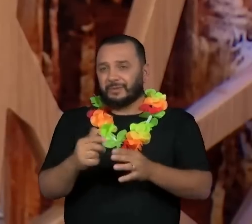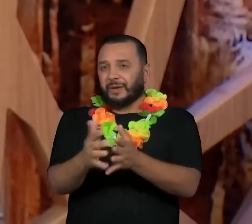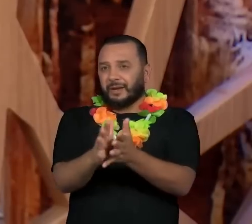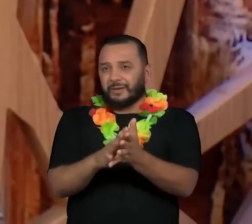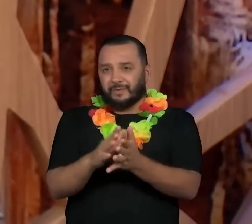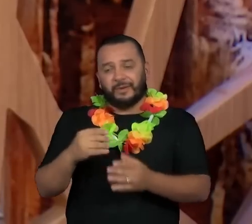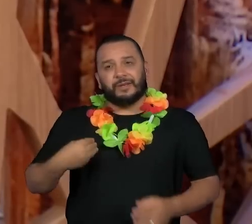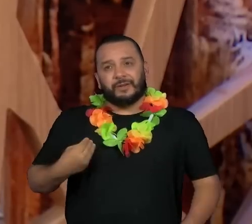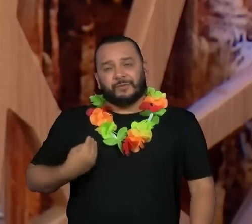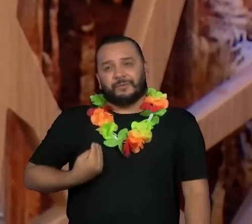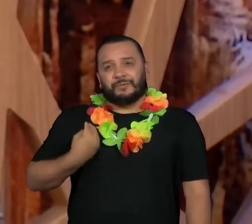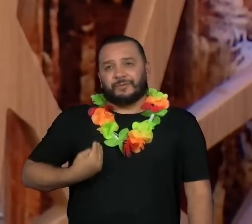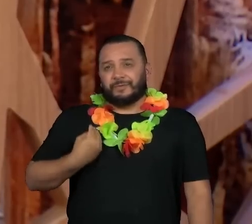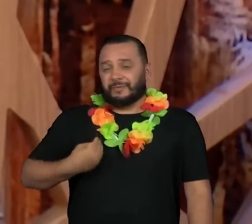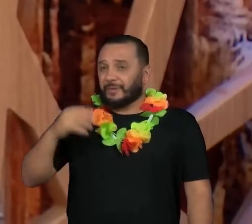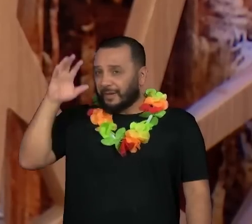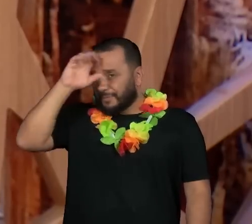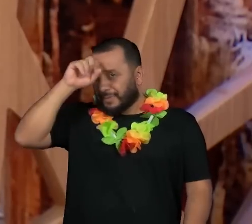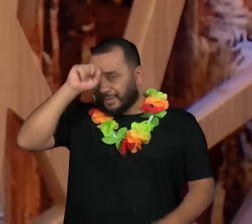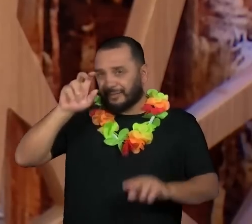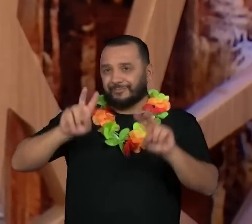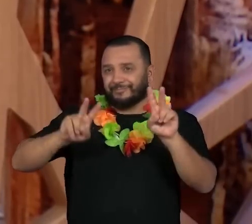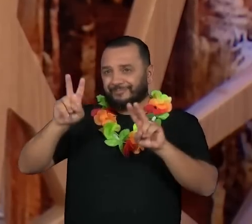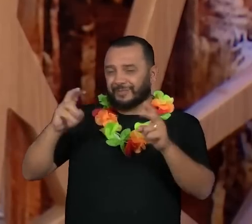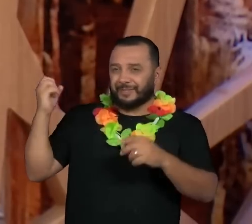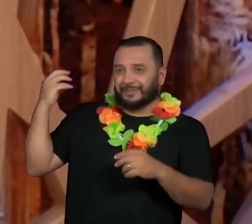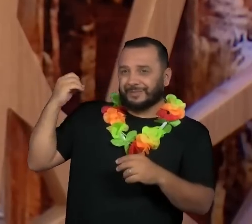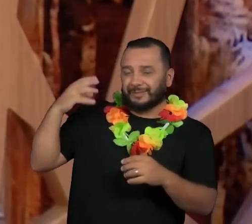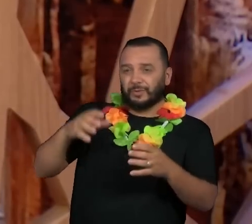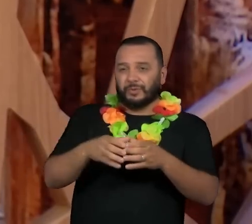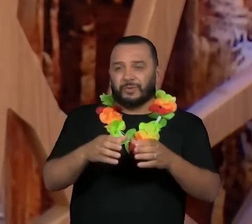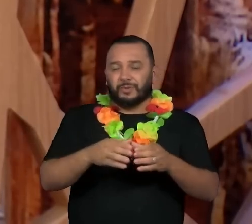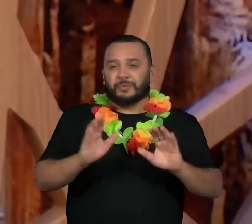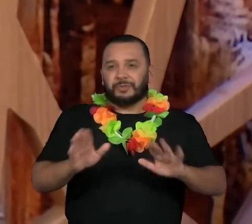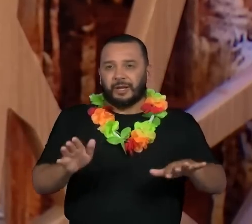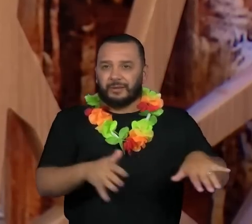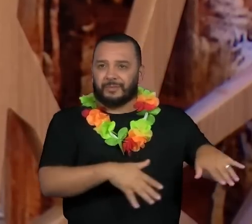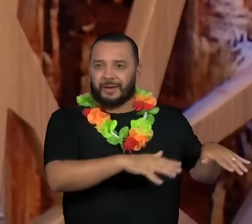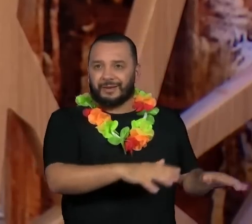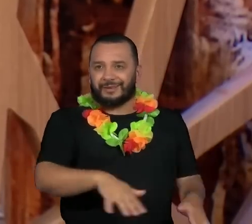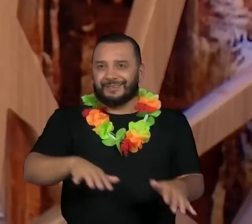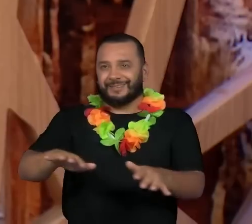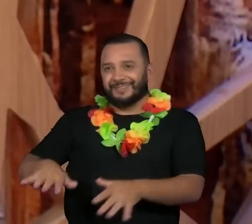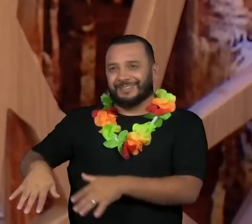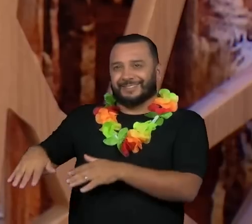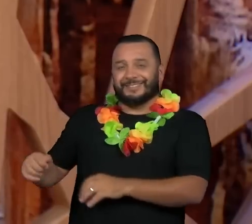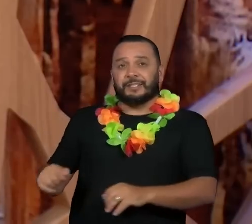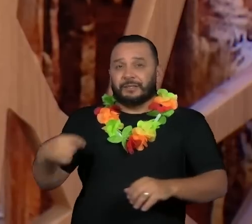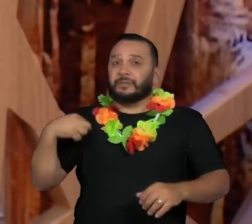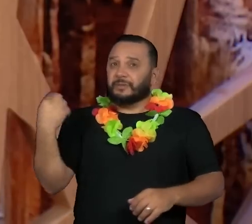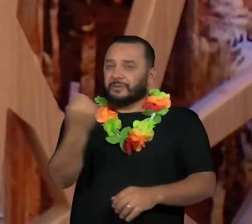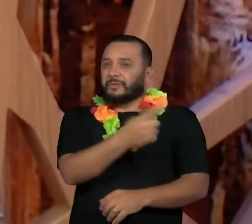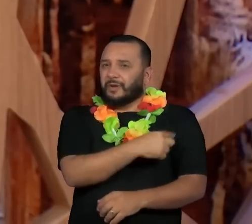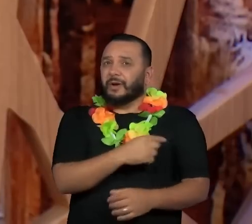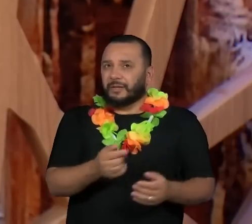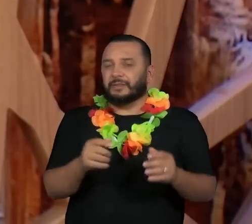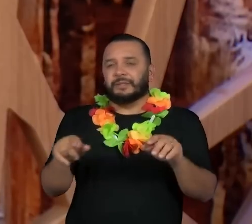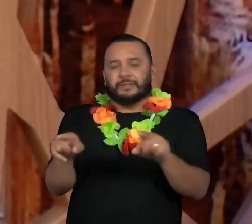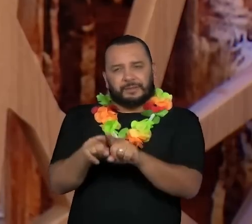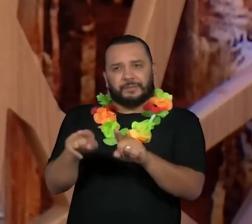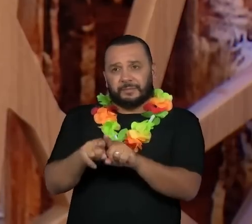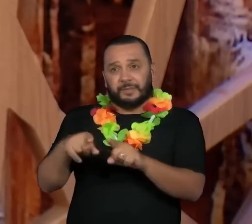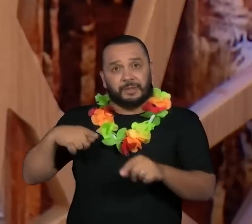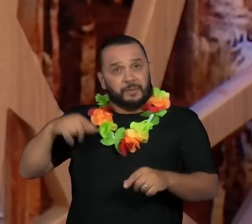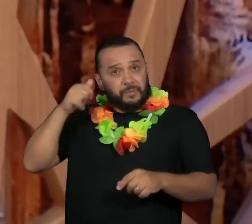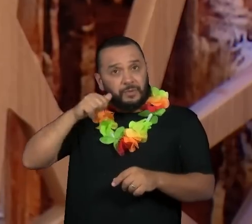que eu aprendo com os mais velhos, com a velha guarda, com as baianas e com as ciatas, né? Nós somos herdeiras de Tia Ciata, né? Falar de